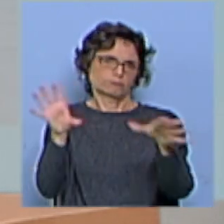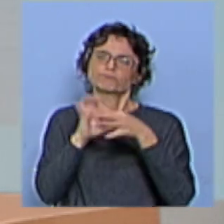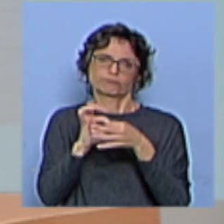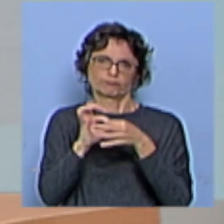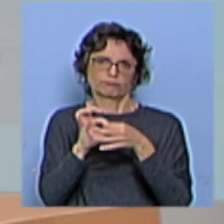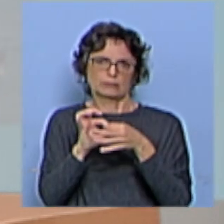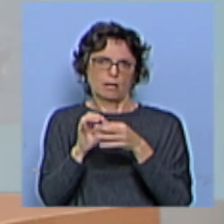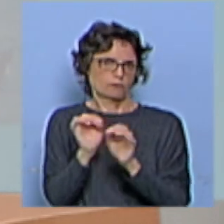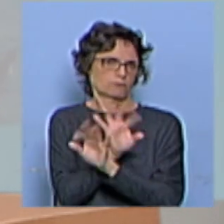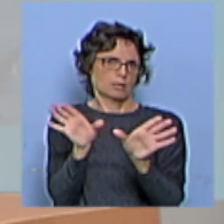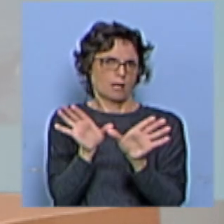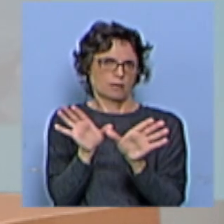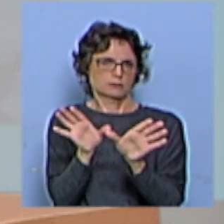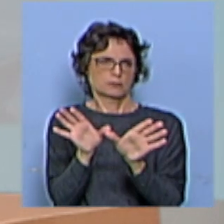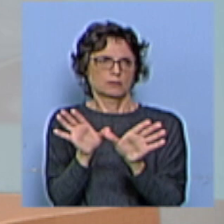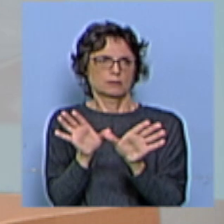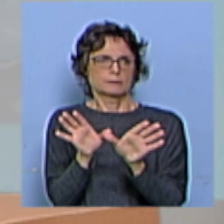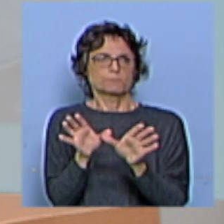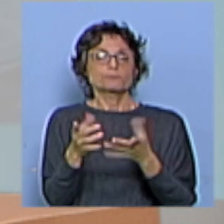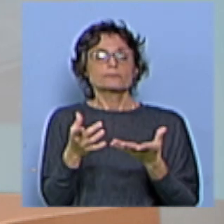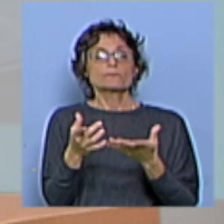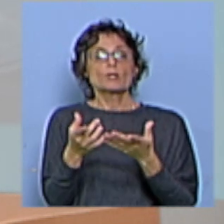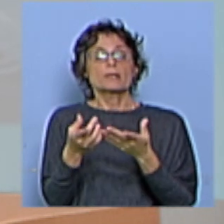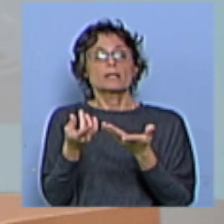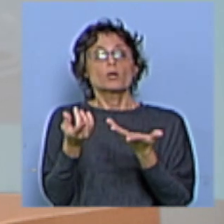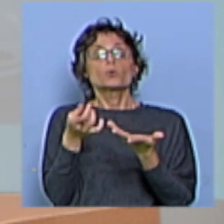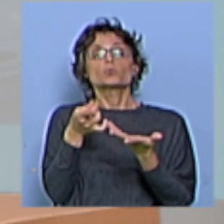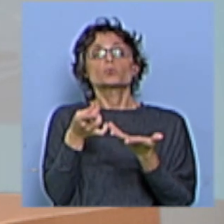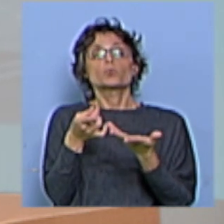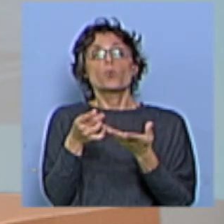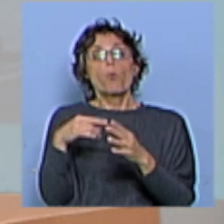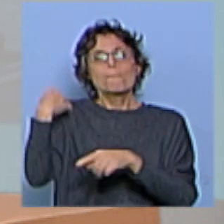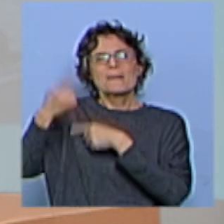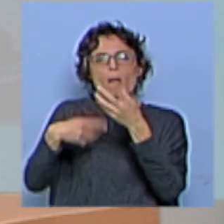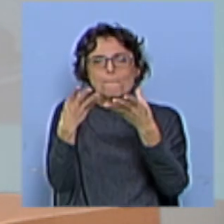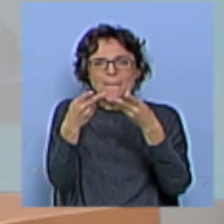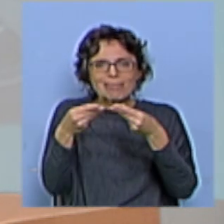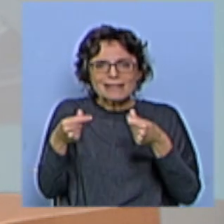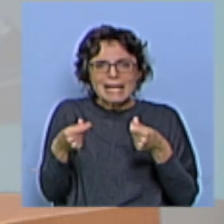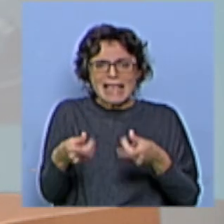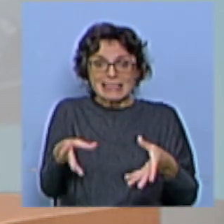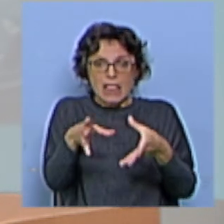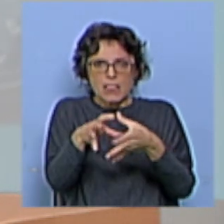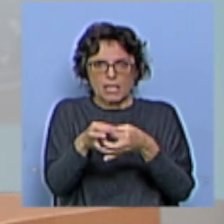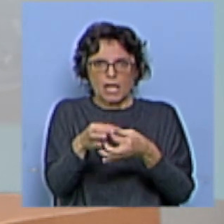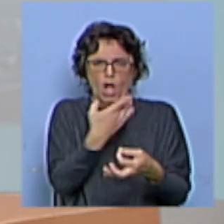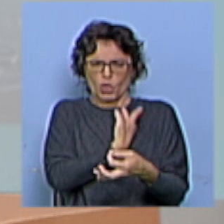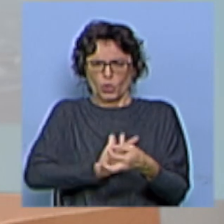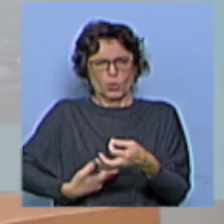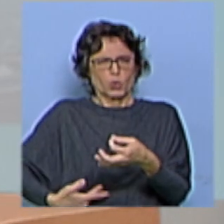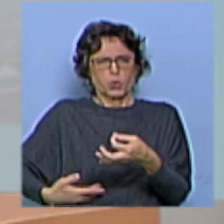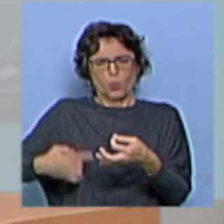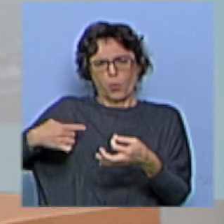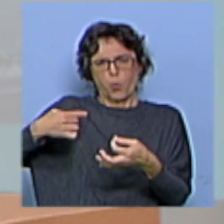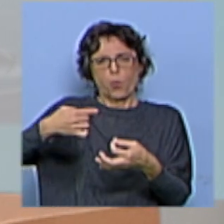O património material está intimamente ligado às tradições e a toda a cultura